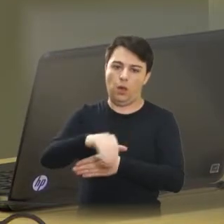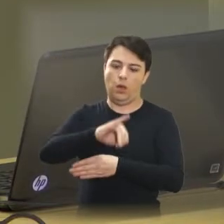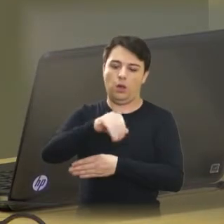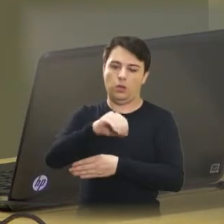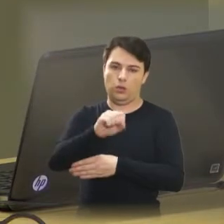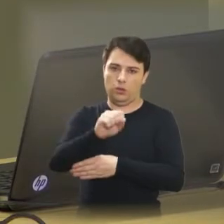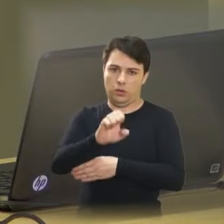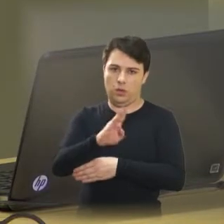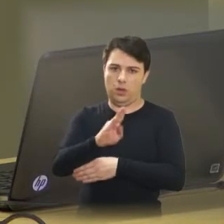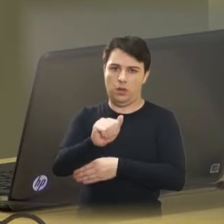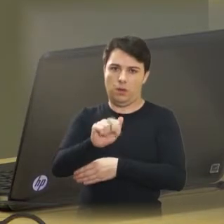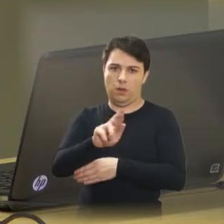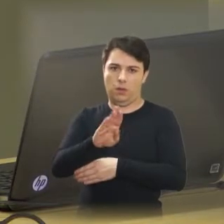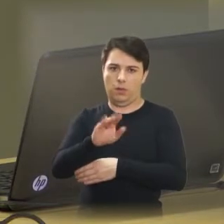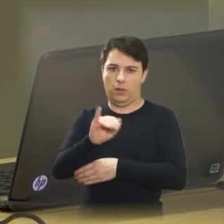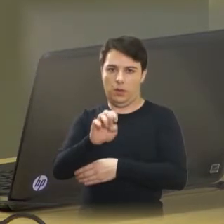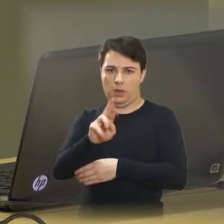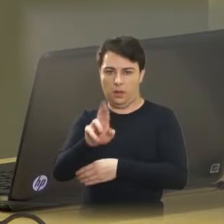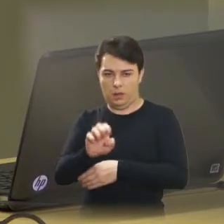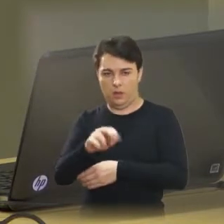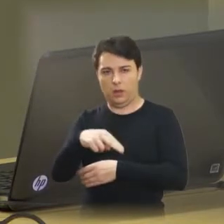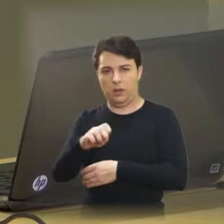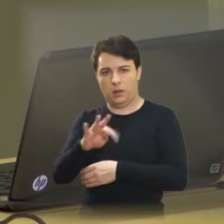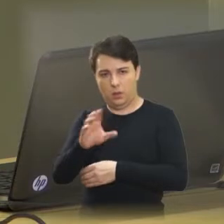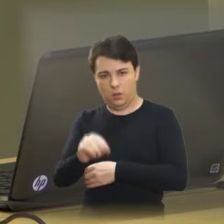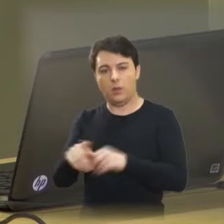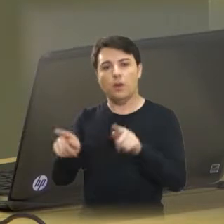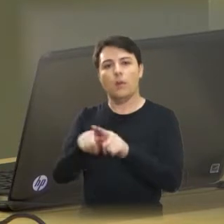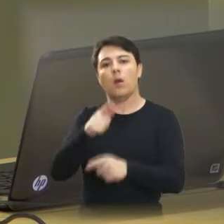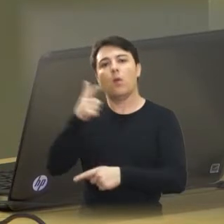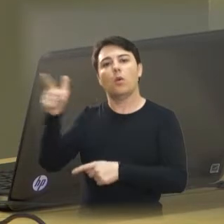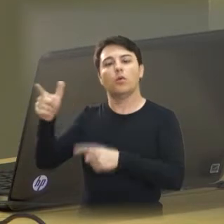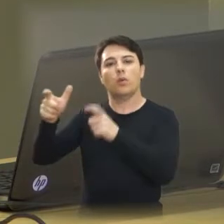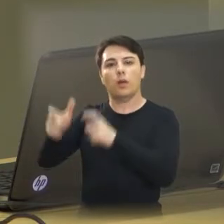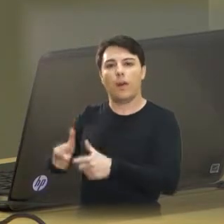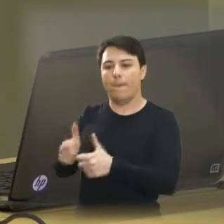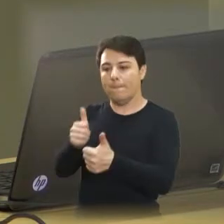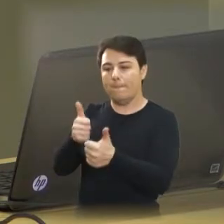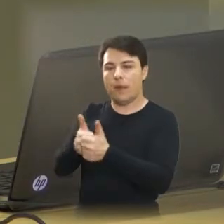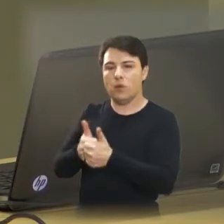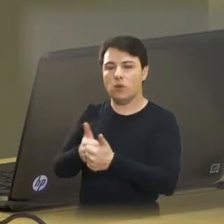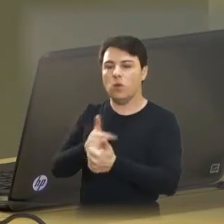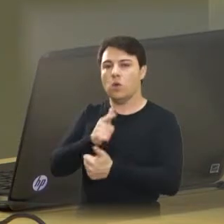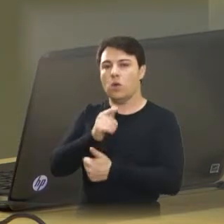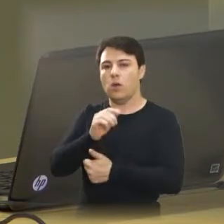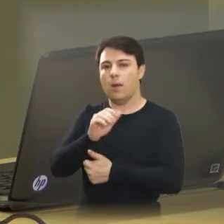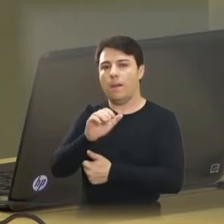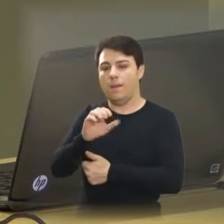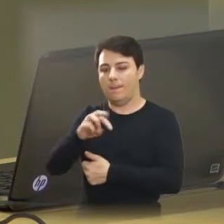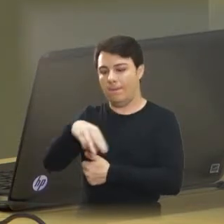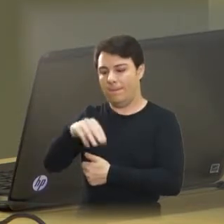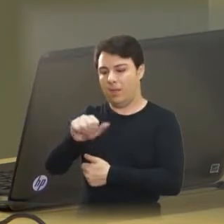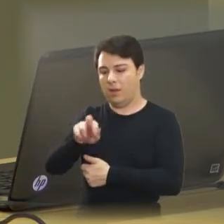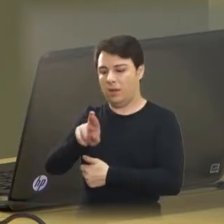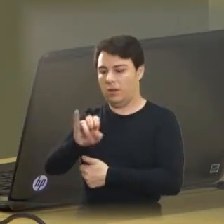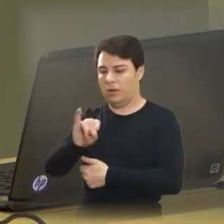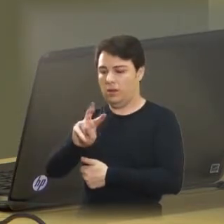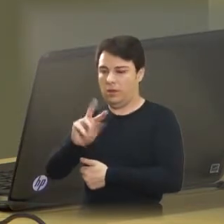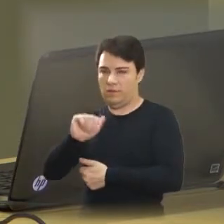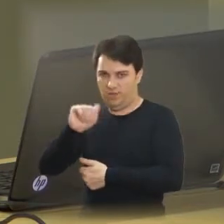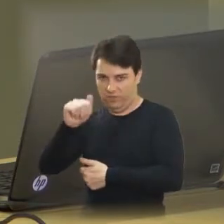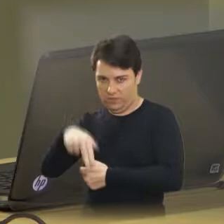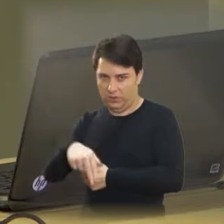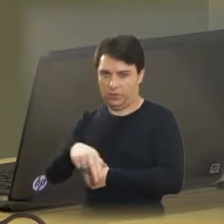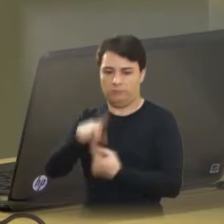do Paiol, e glebas próximas do córrego Marivã, as glebas que ainda estão